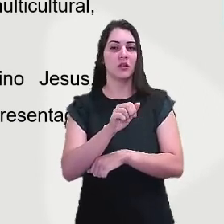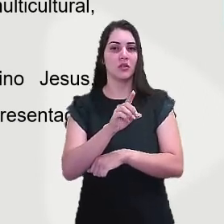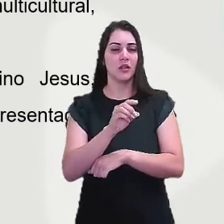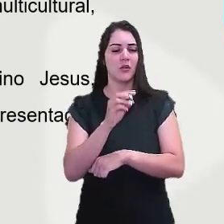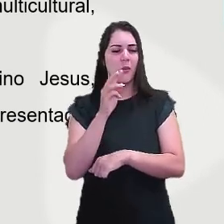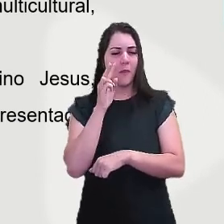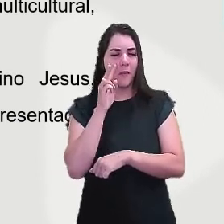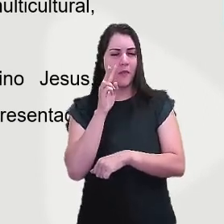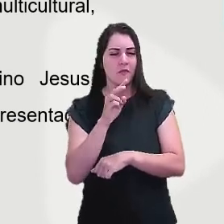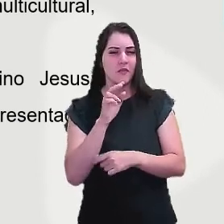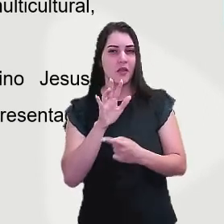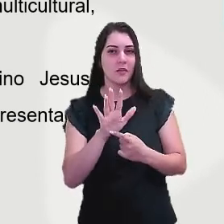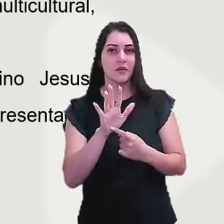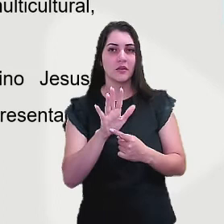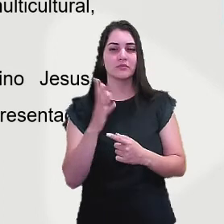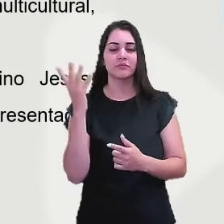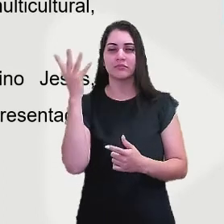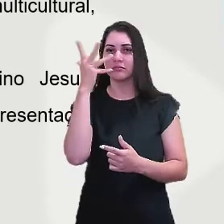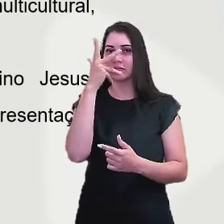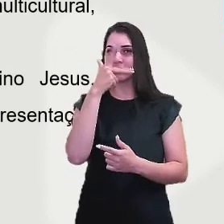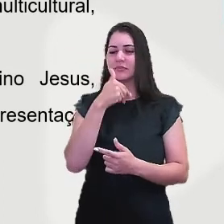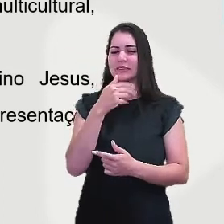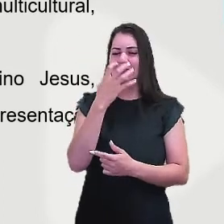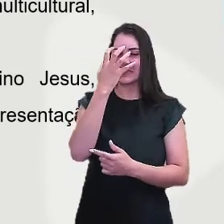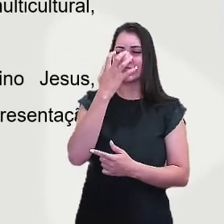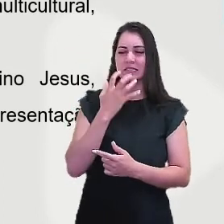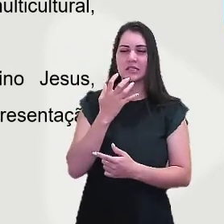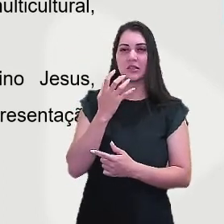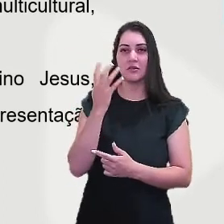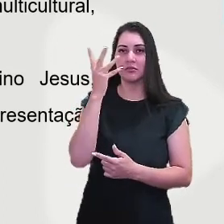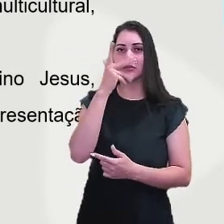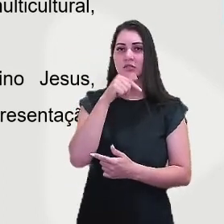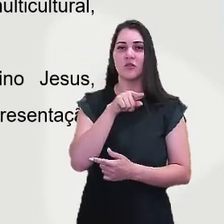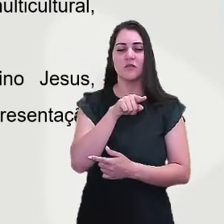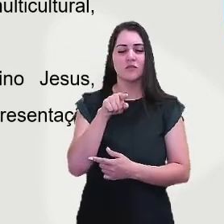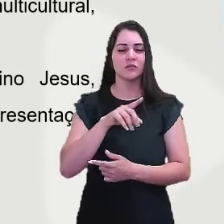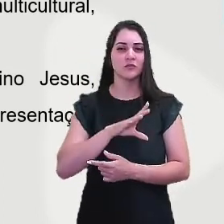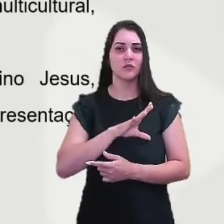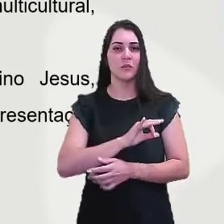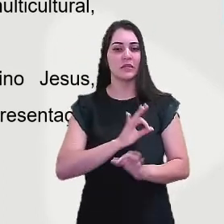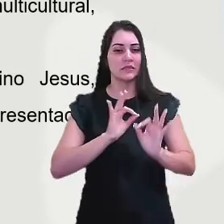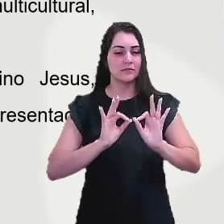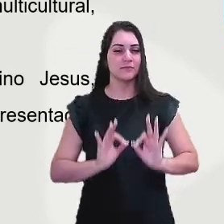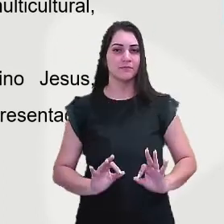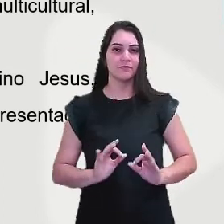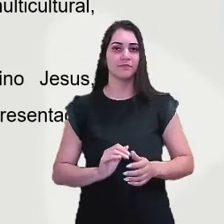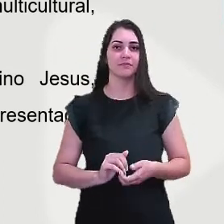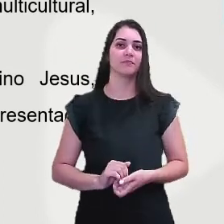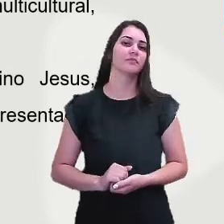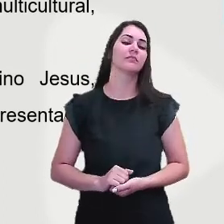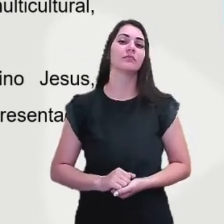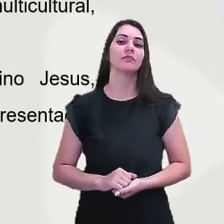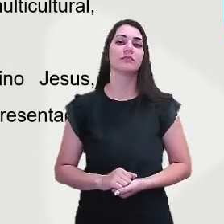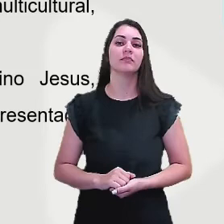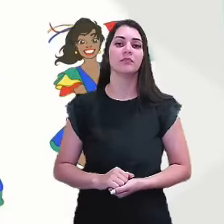apresentações. É muito linda, sério, gente, é muito lindo, vocês vão amar, tenho certeza.